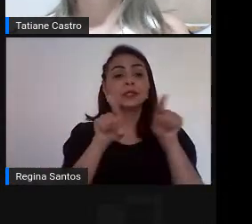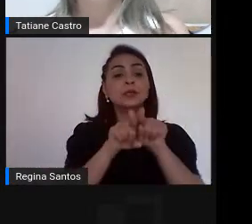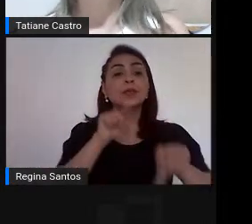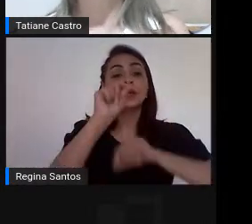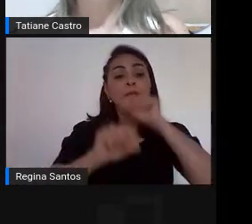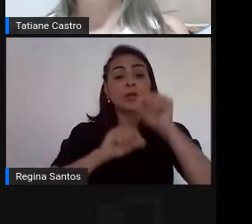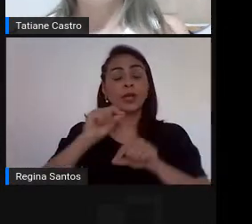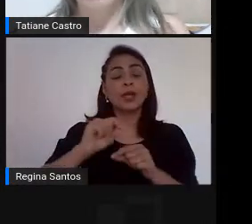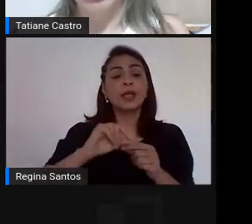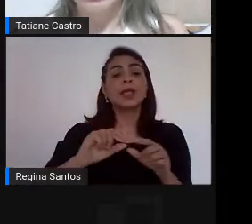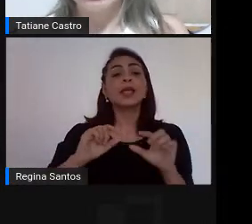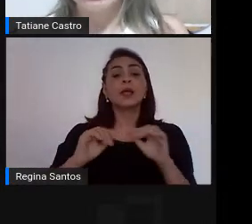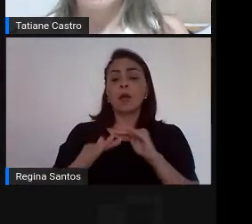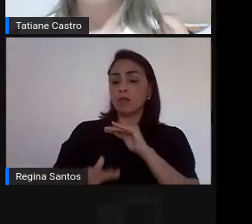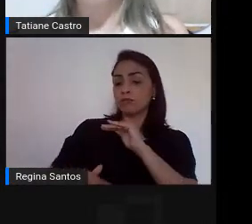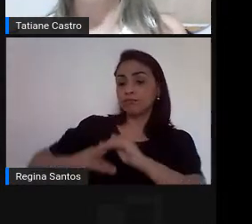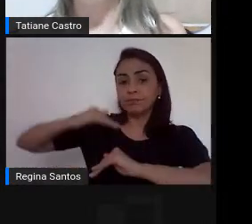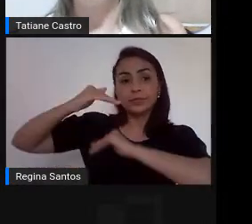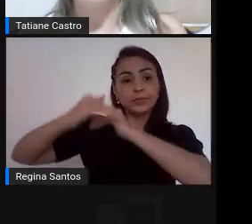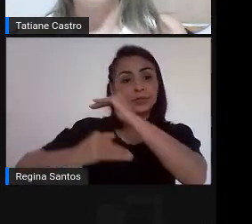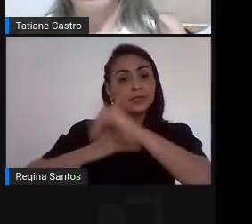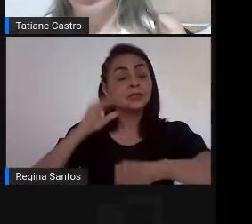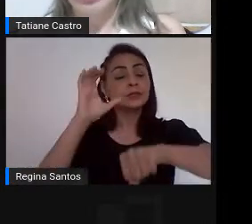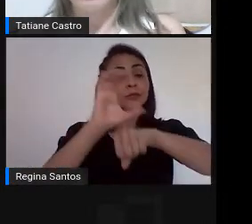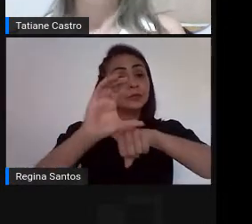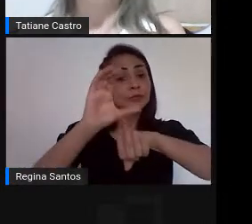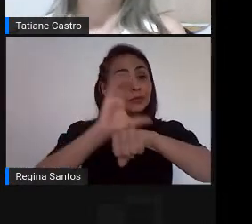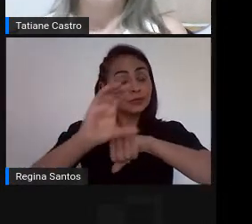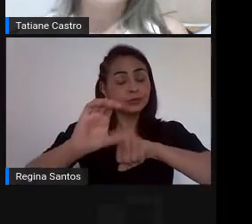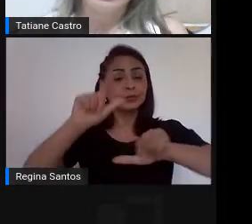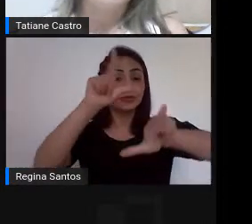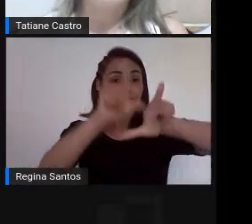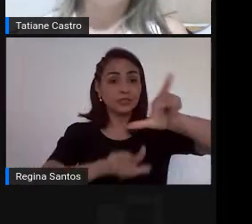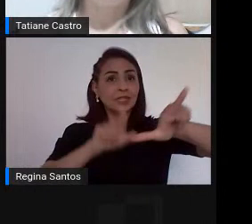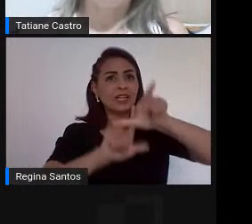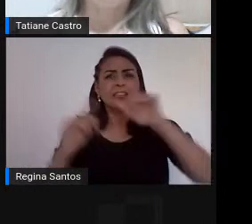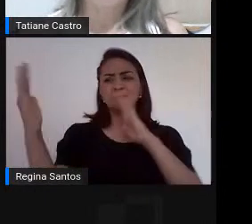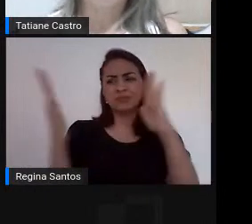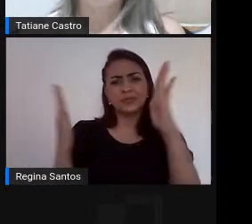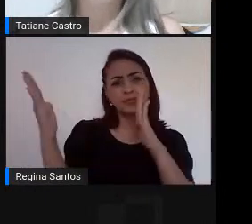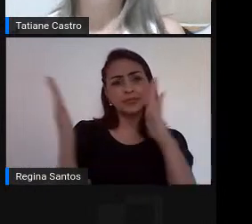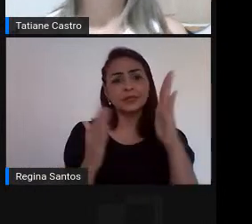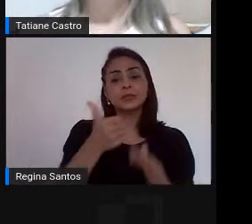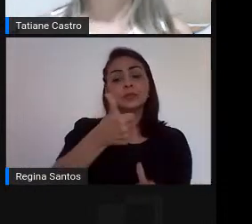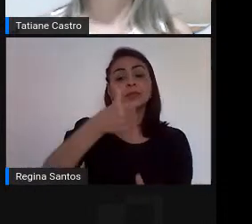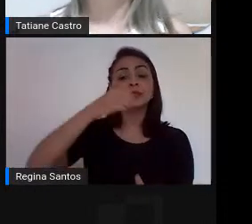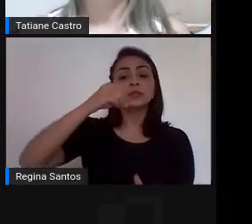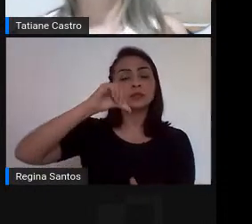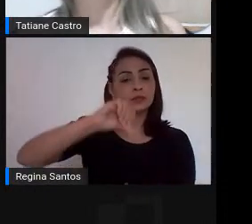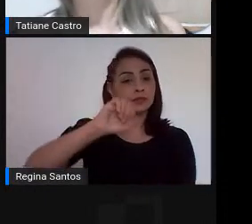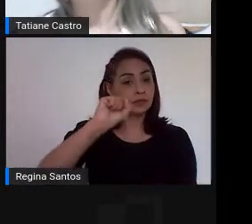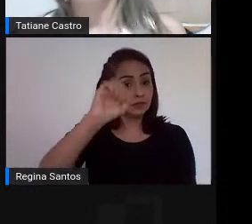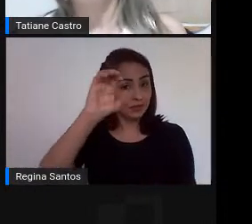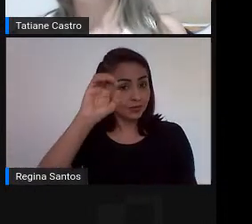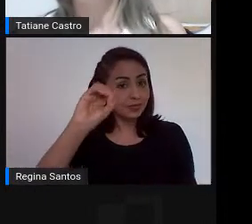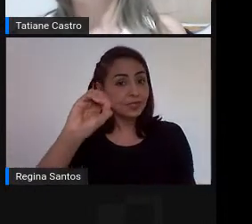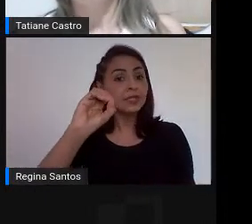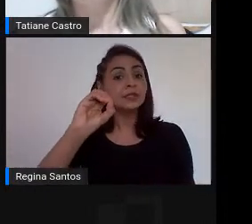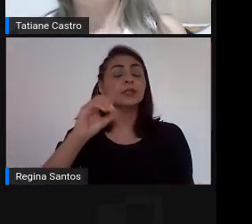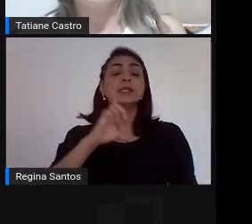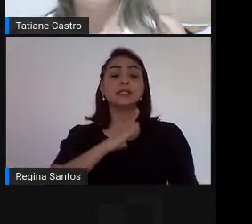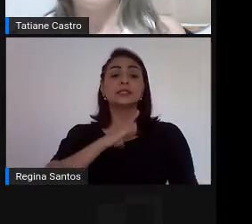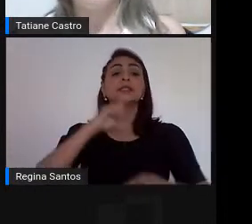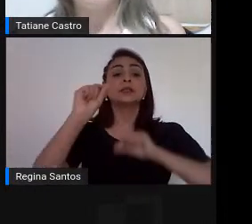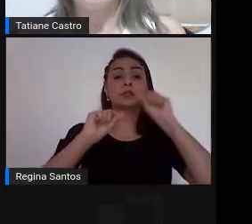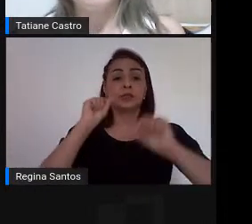de reformulação do curso de letras na década de 1980, que é a década que eu tenho como foco, uma reformulação que começou